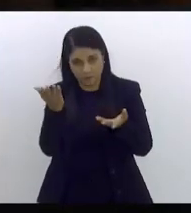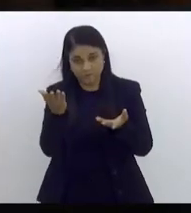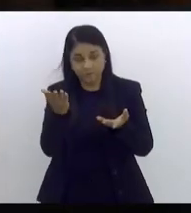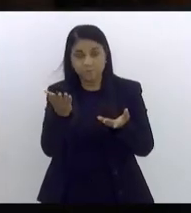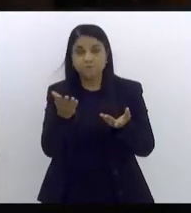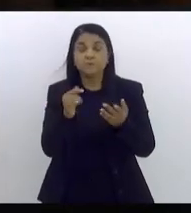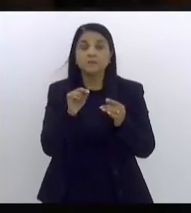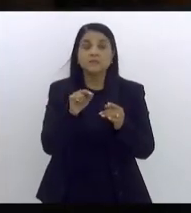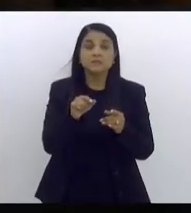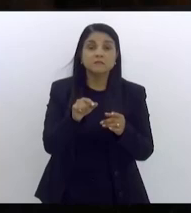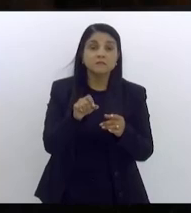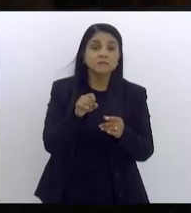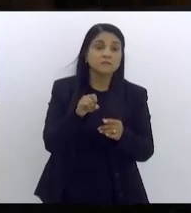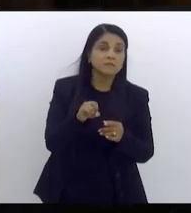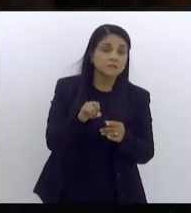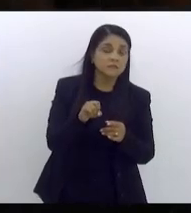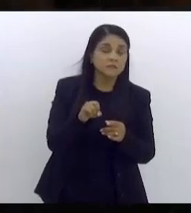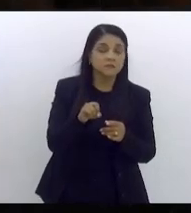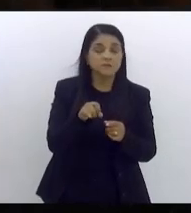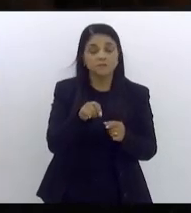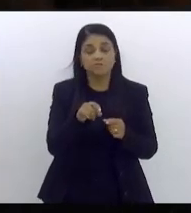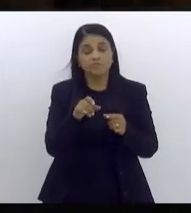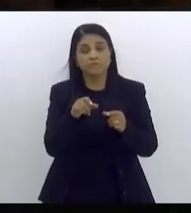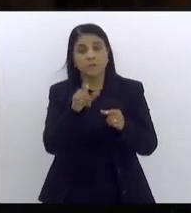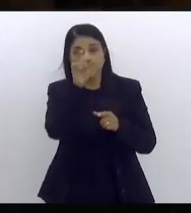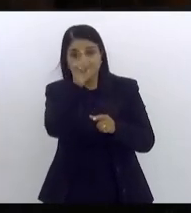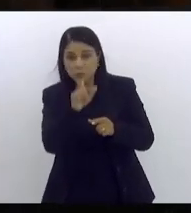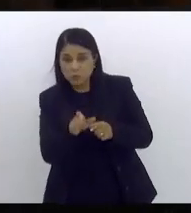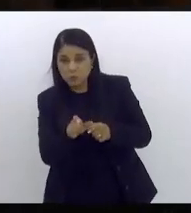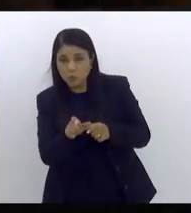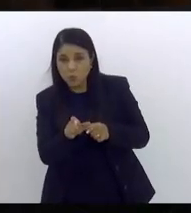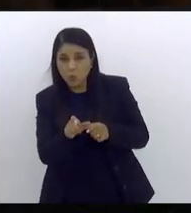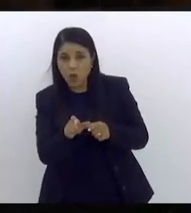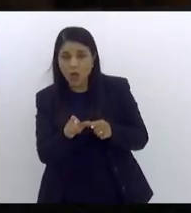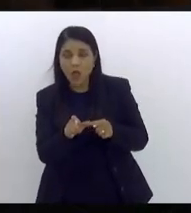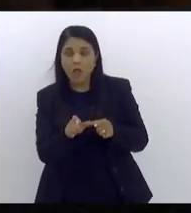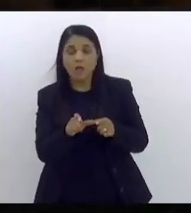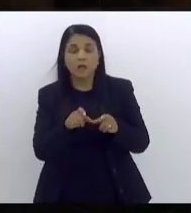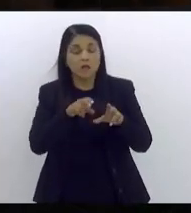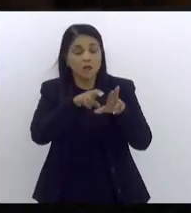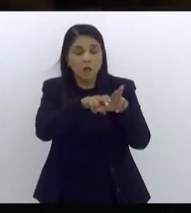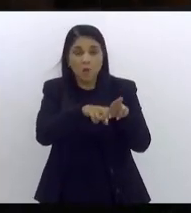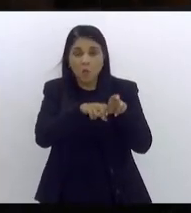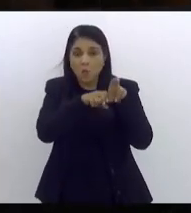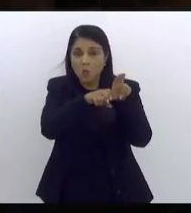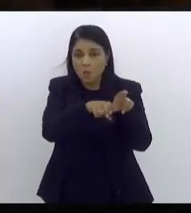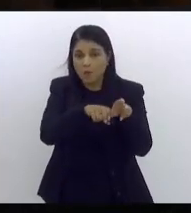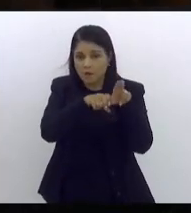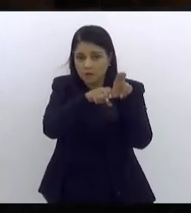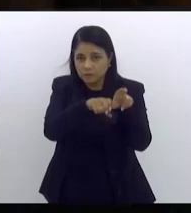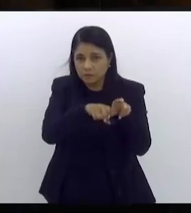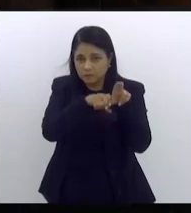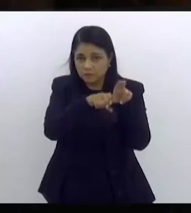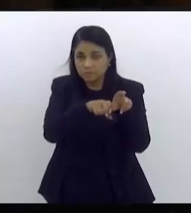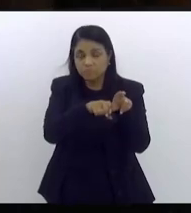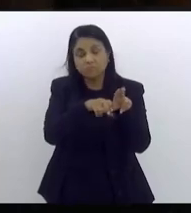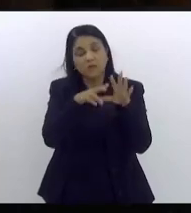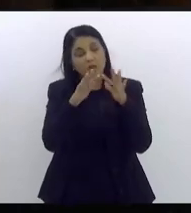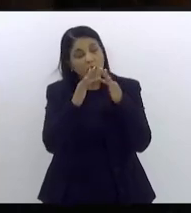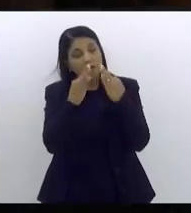Se o cidadão ou a cidadã é um bandista, a